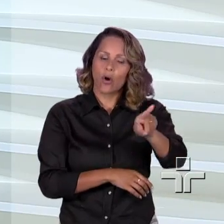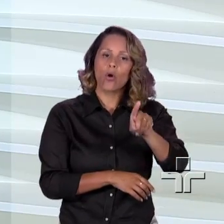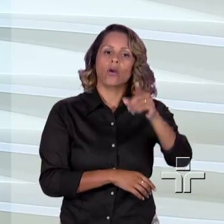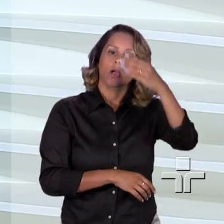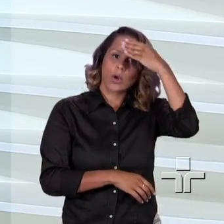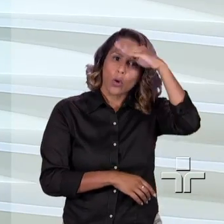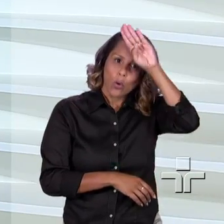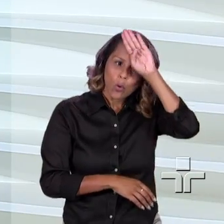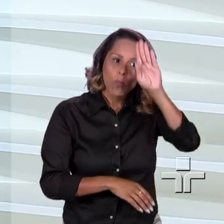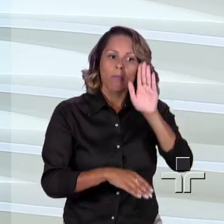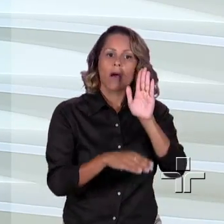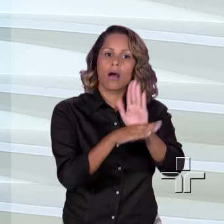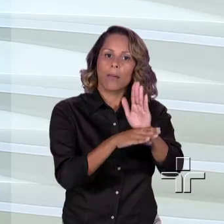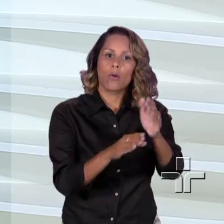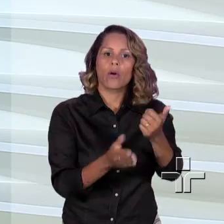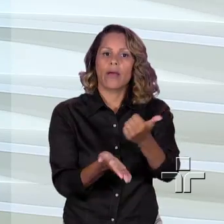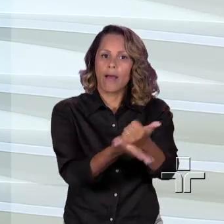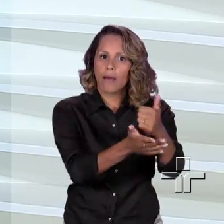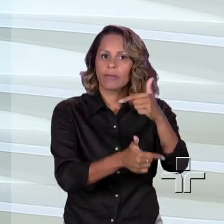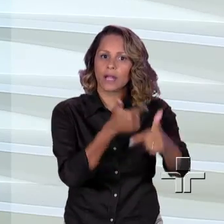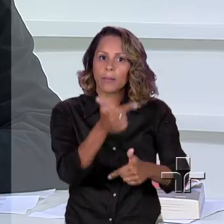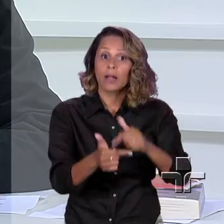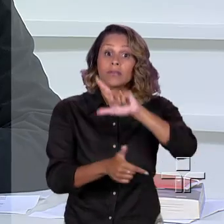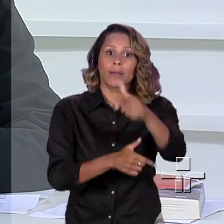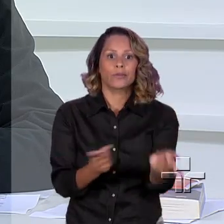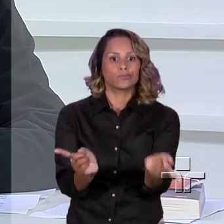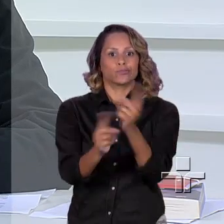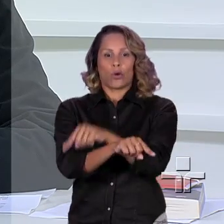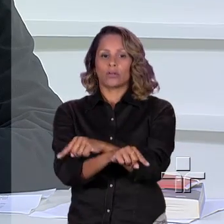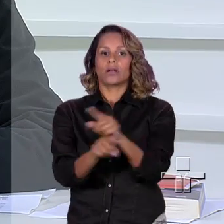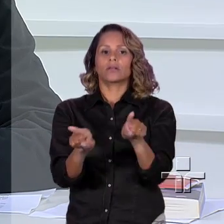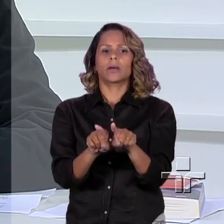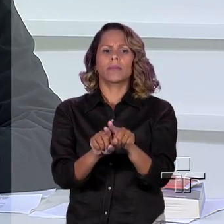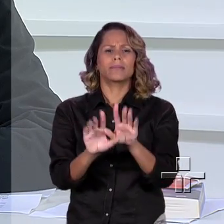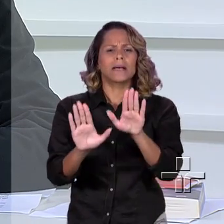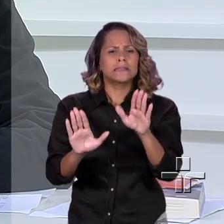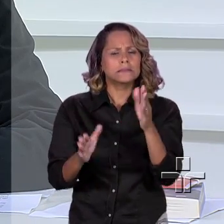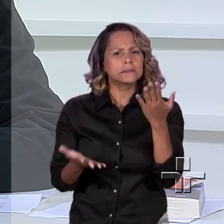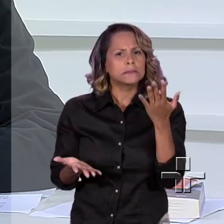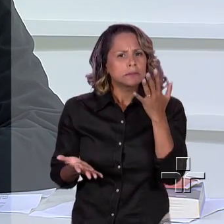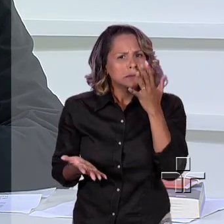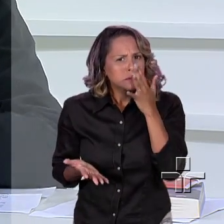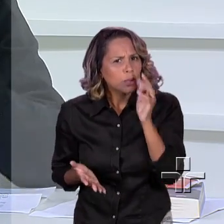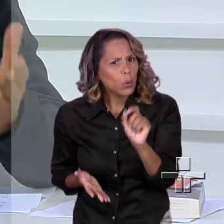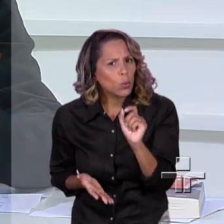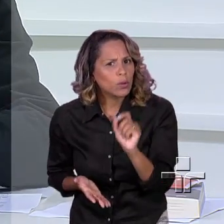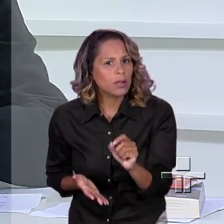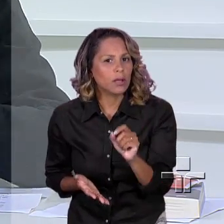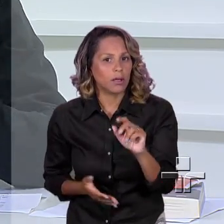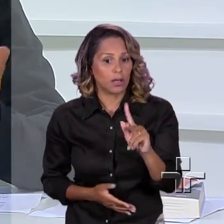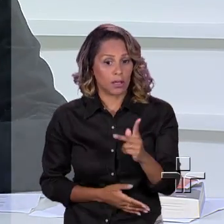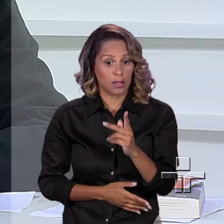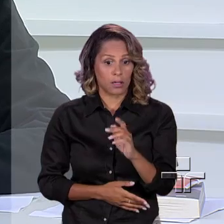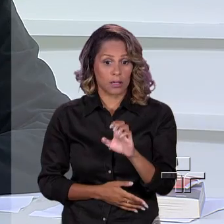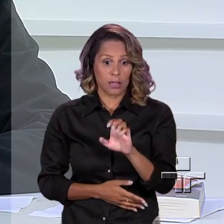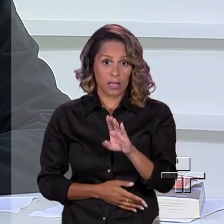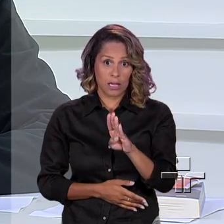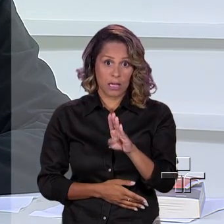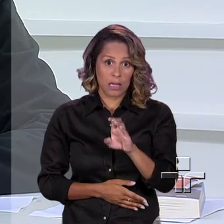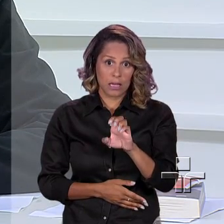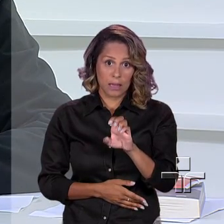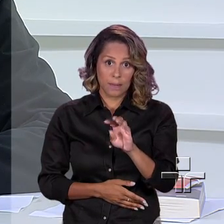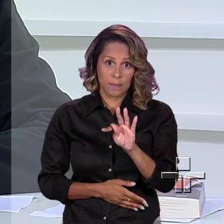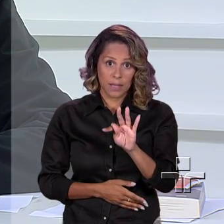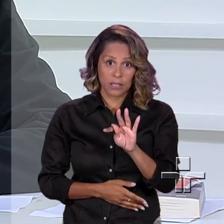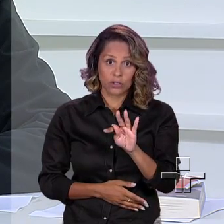começa um processo contrário também. O que me surpreende é que o Herbert Daniel, eu acho que ele já devia saber dessas coisas na época,